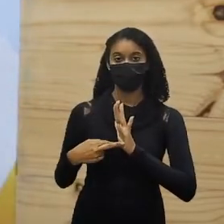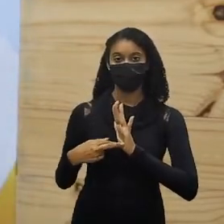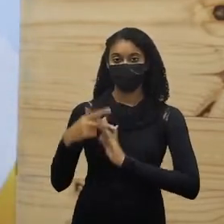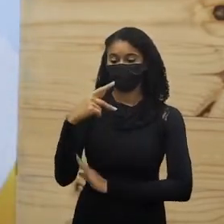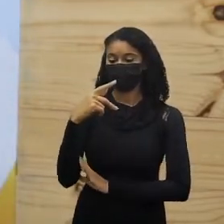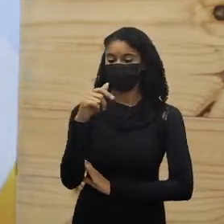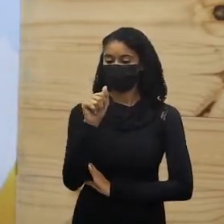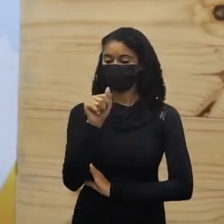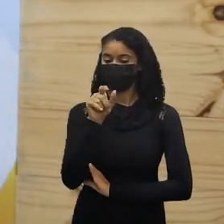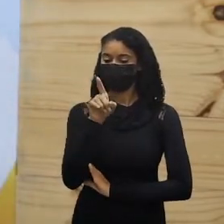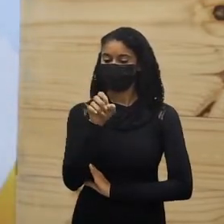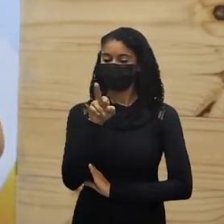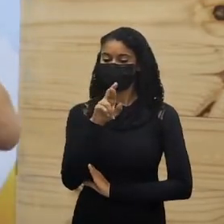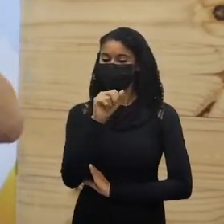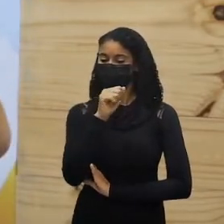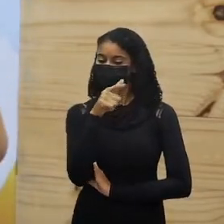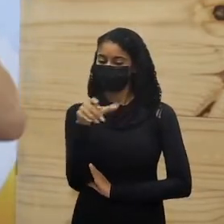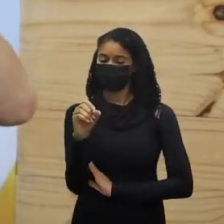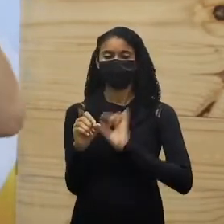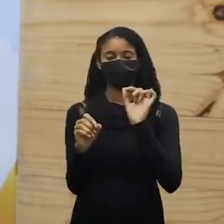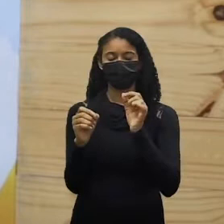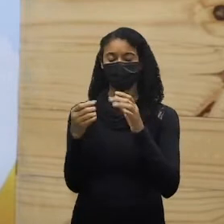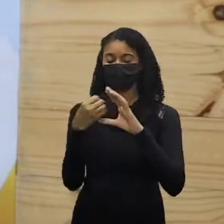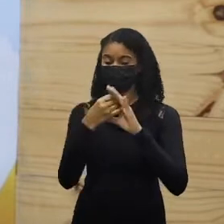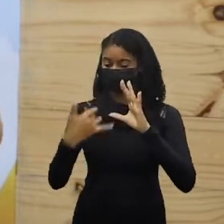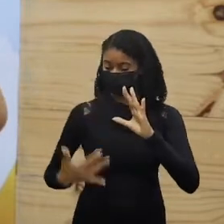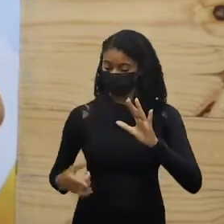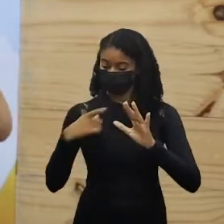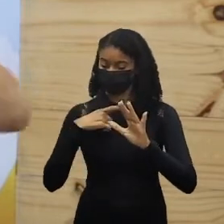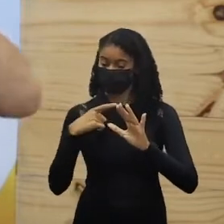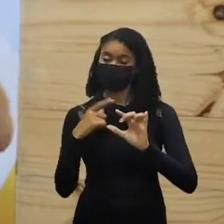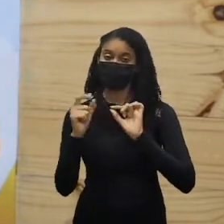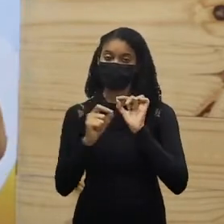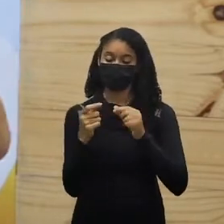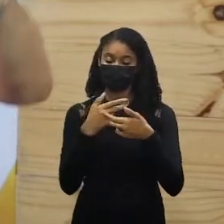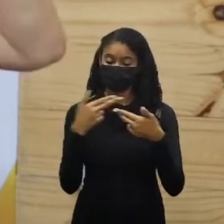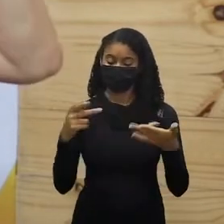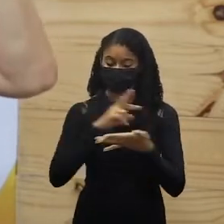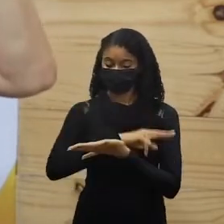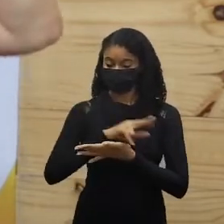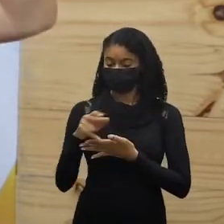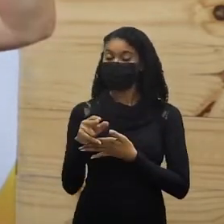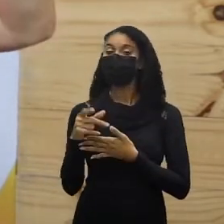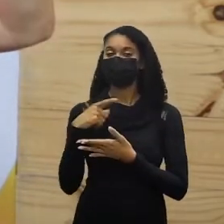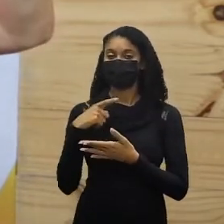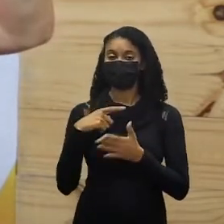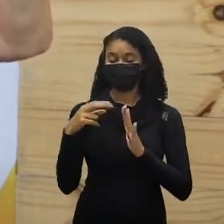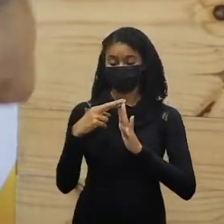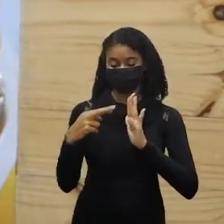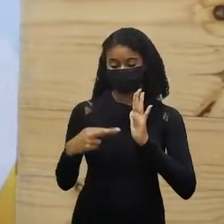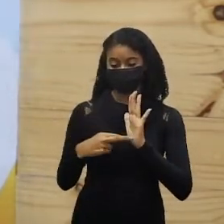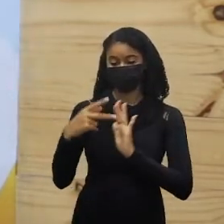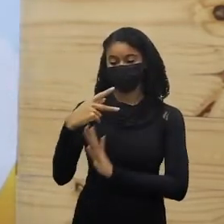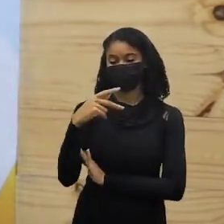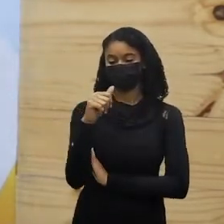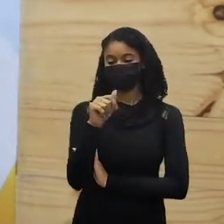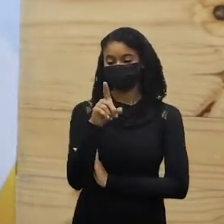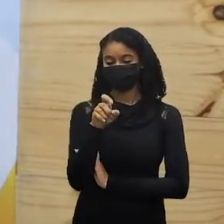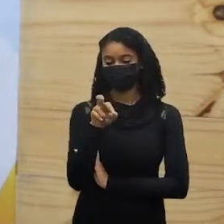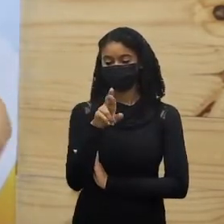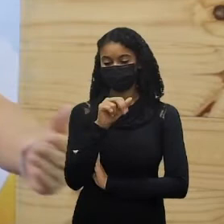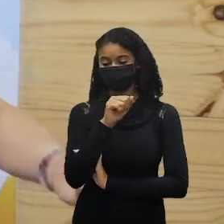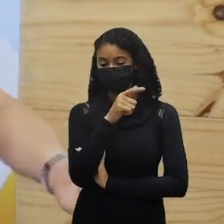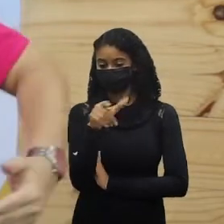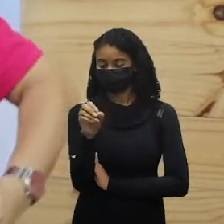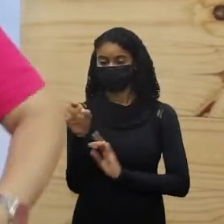características dessa língua que nós chamamos a norma, ou seja, essa variação, a norma padrão, e também